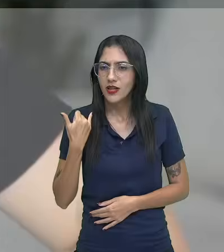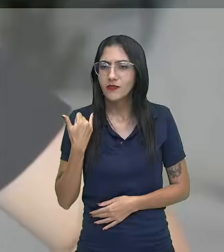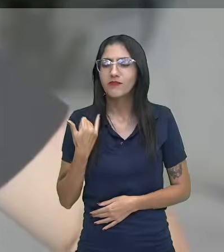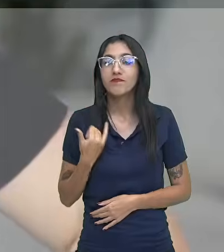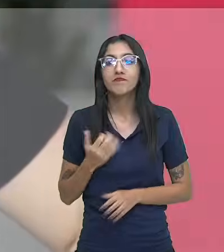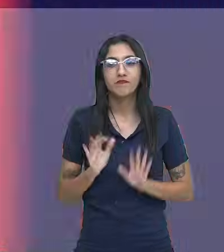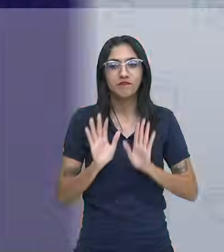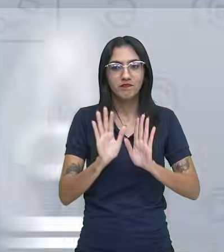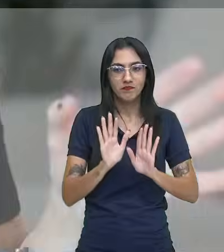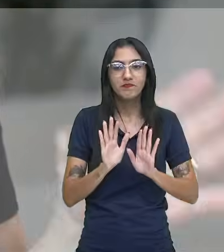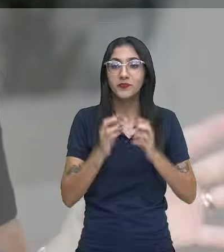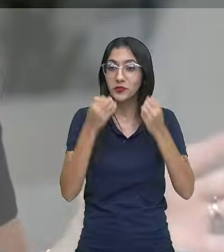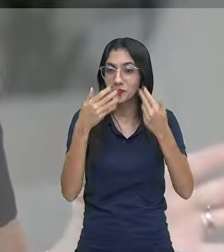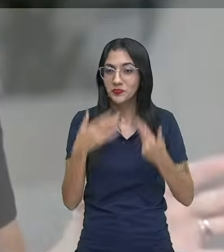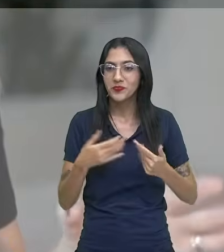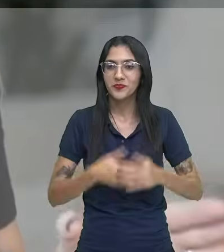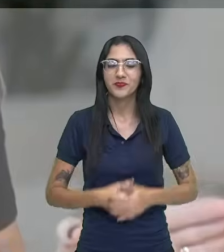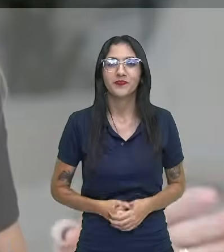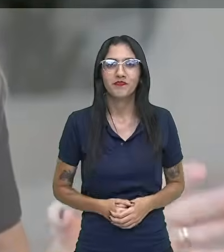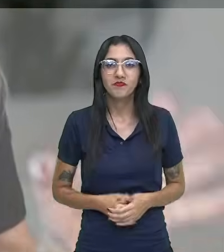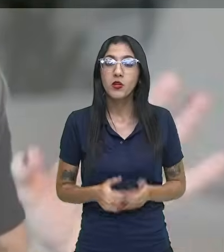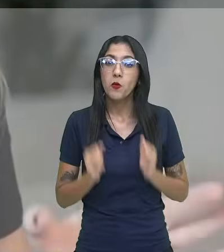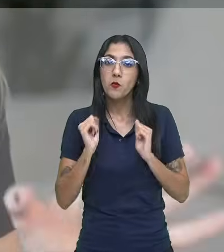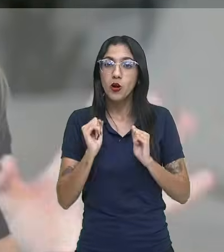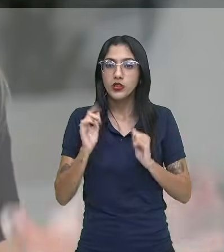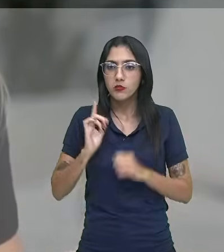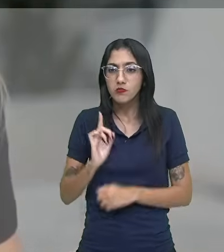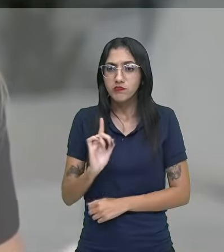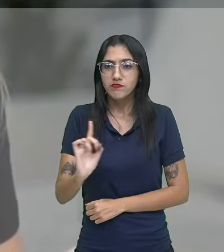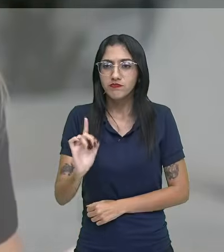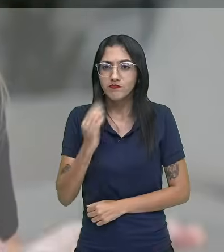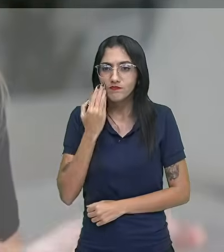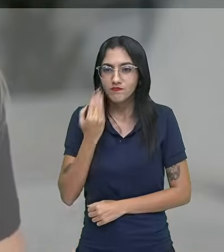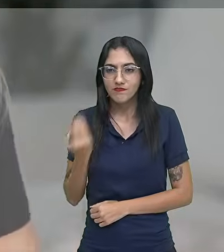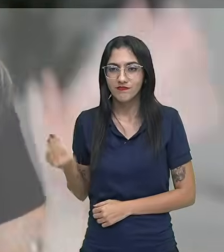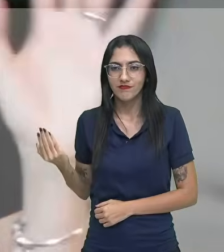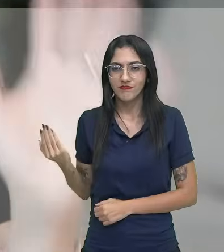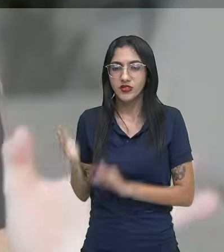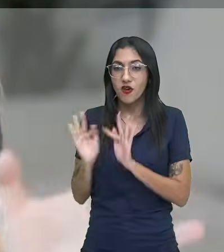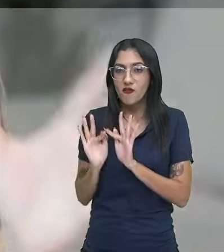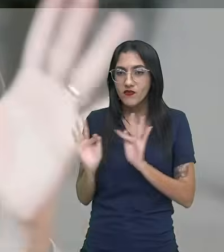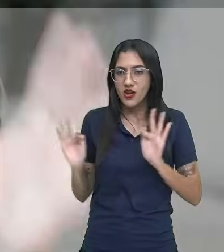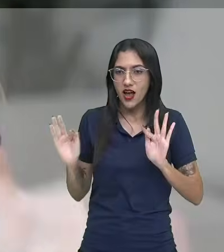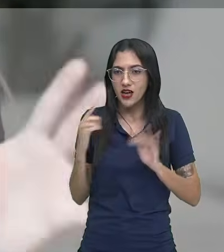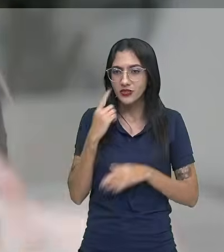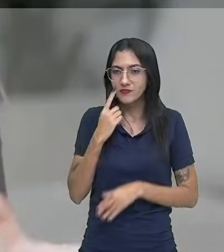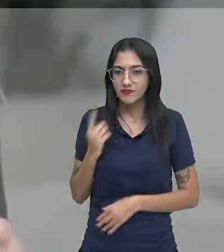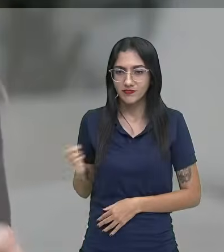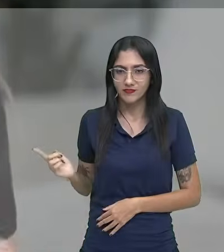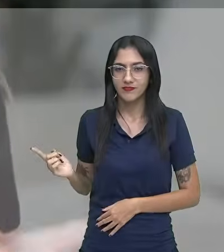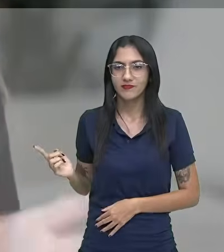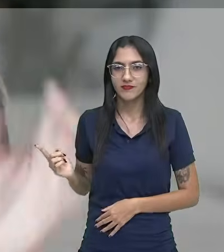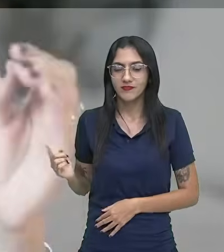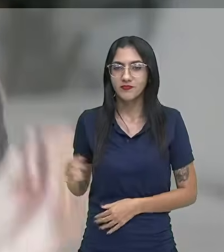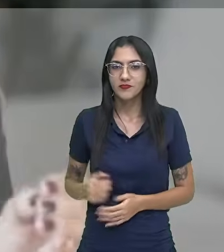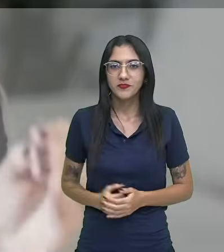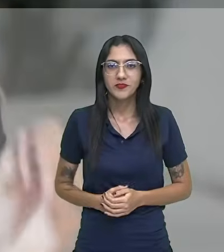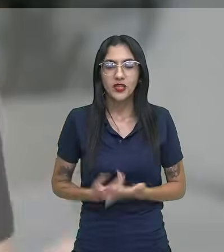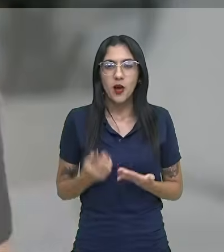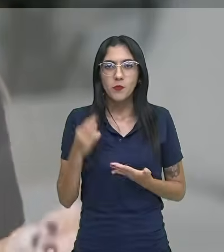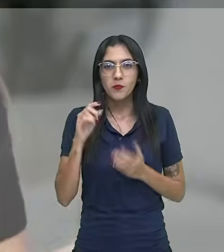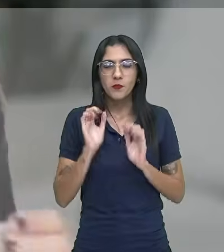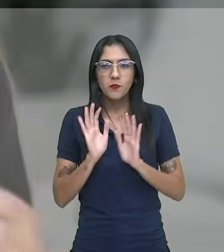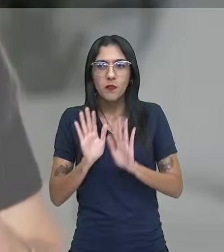como contar uma coisa muito legal. Você pode chegar e dizer you won't believe this. You won't believe this. Você não